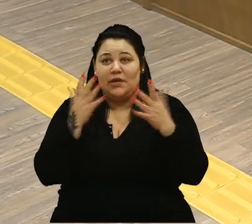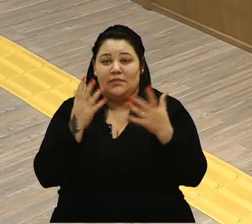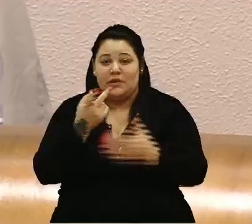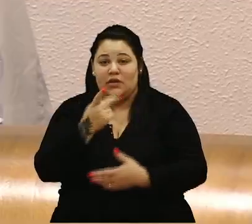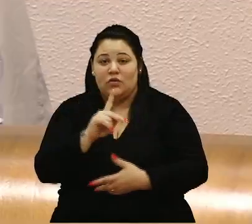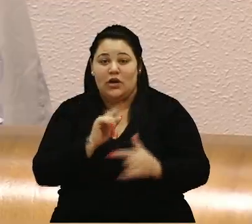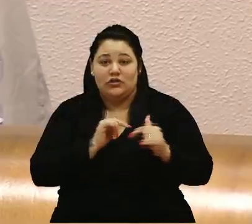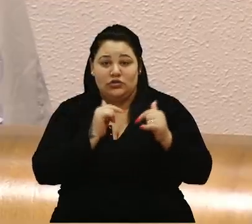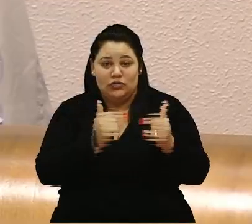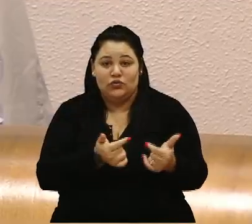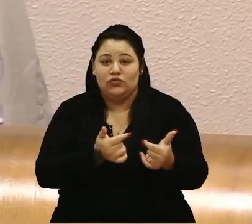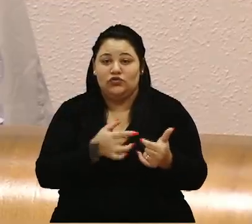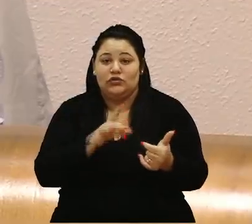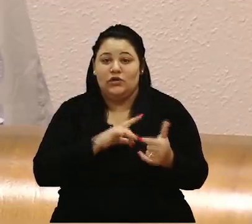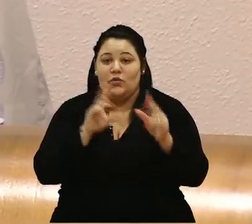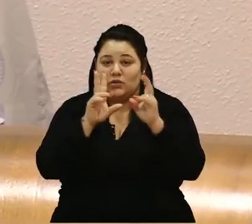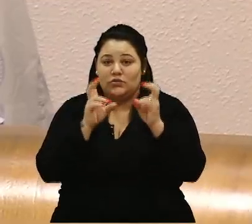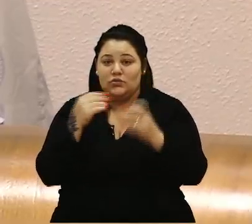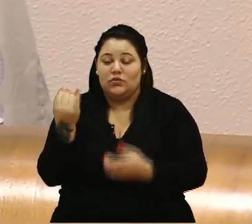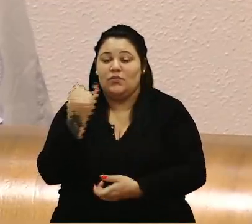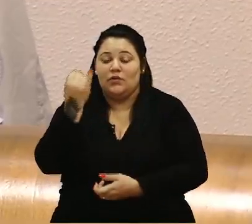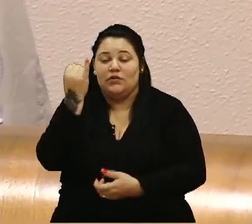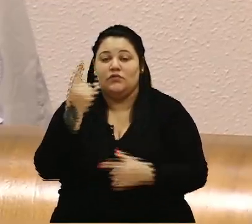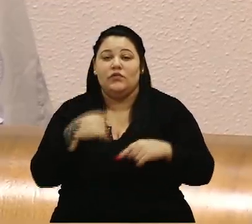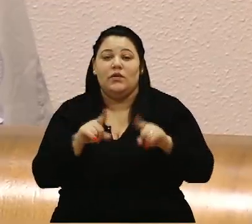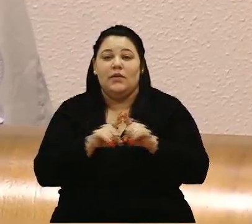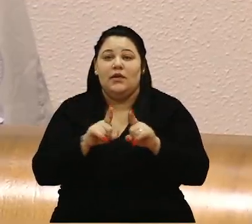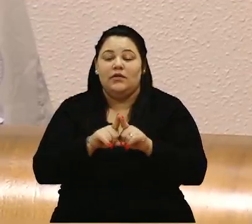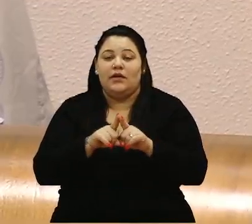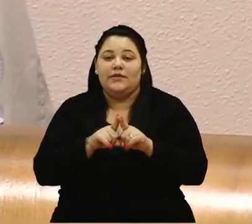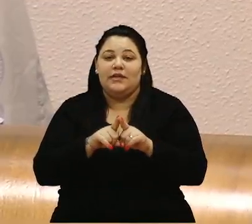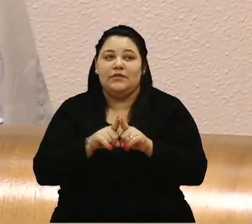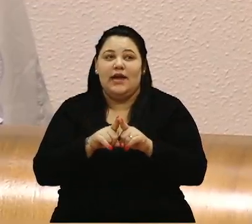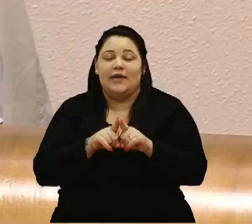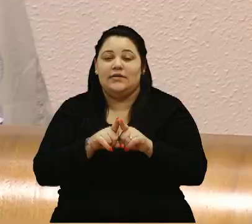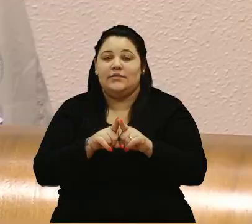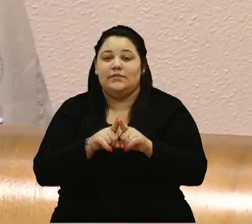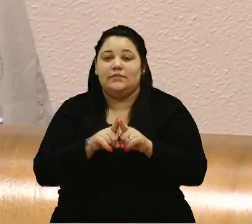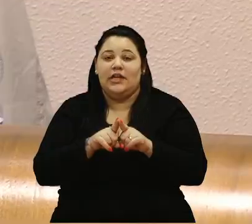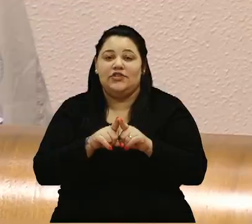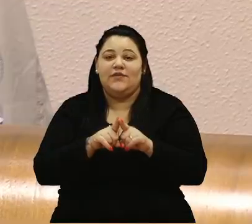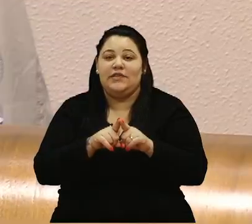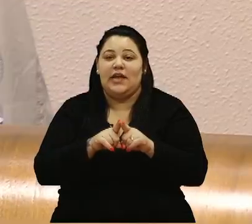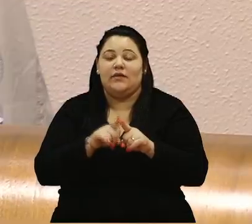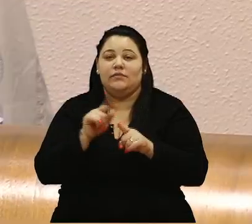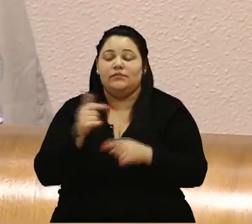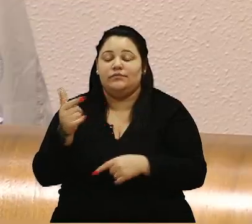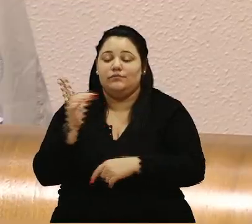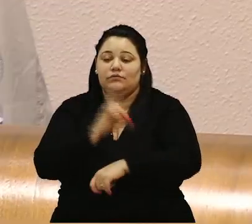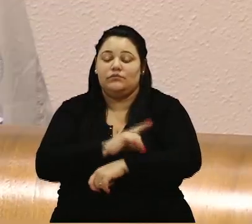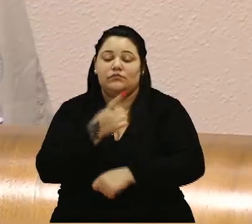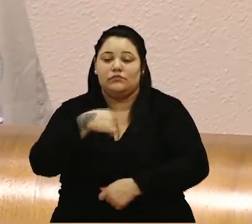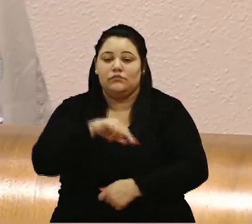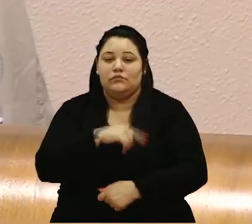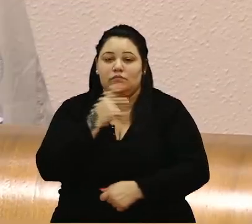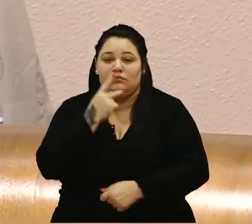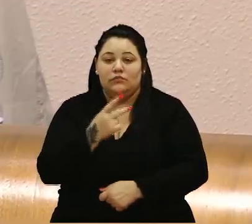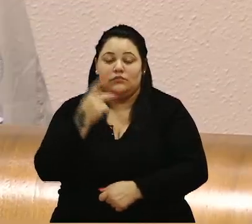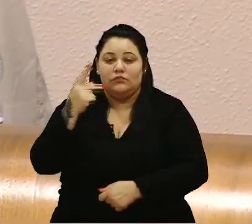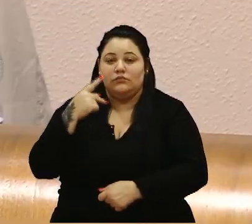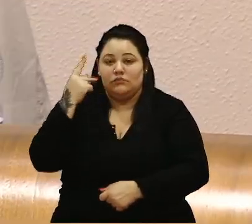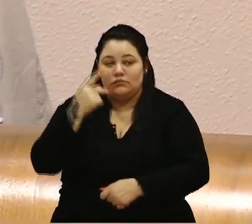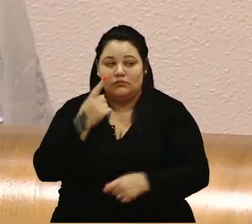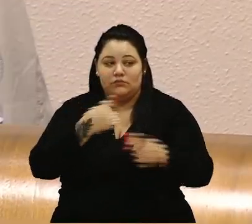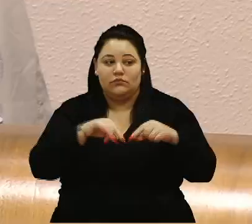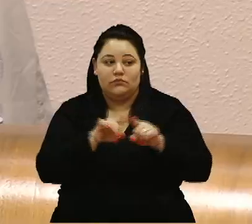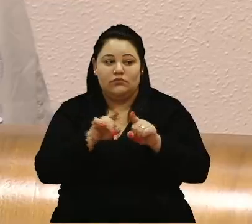estar trazendo um tema tão importante, que é a questão da vacinação. Outro dia nós falávamos aqui da politização de um